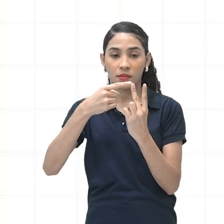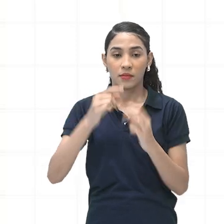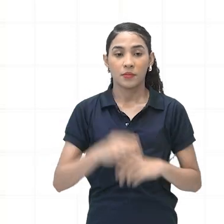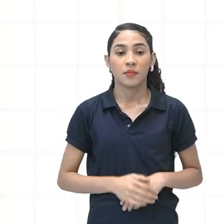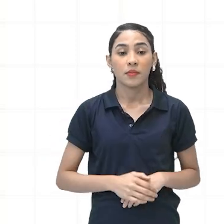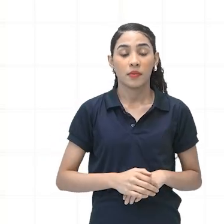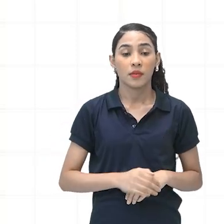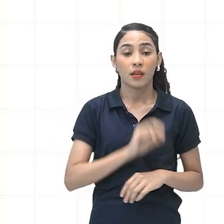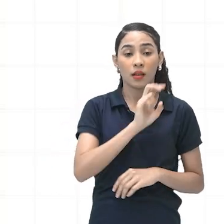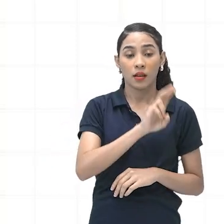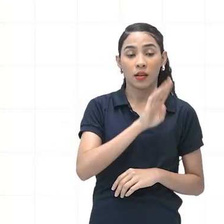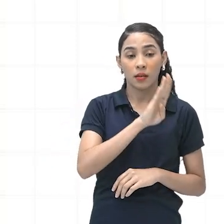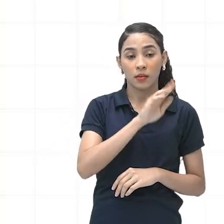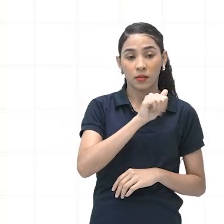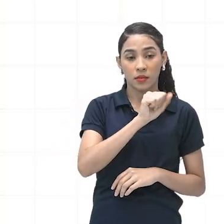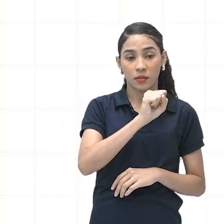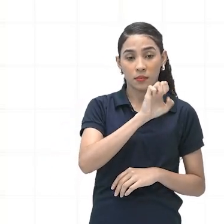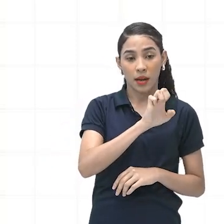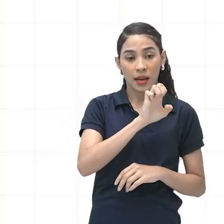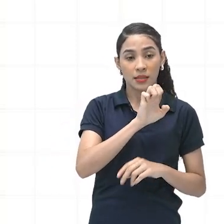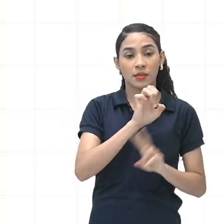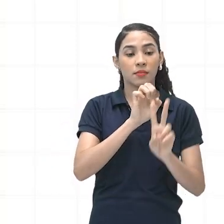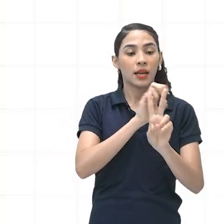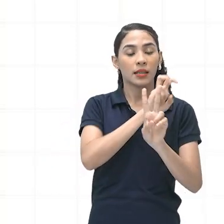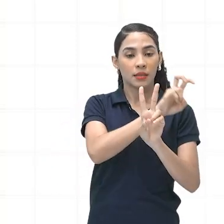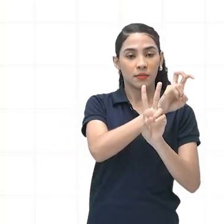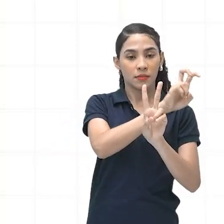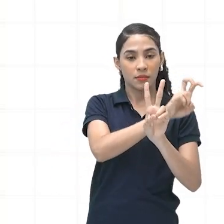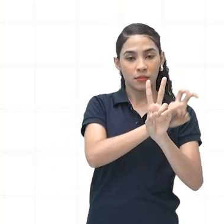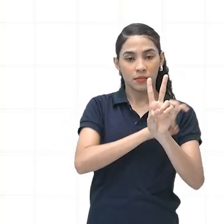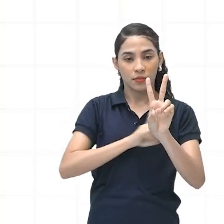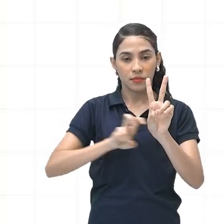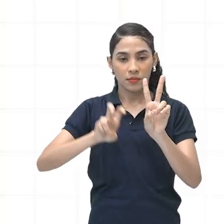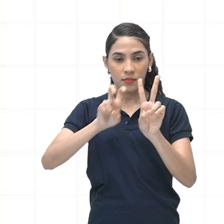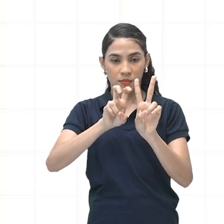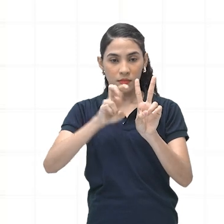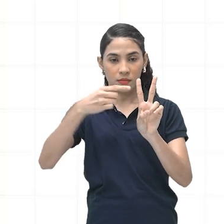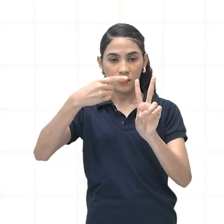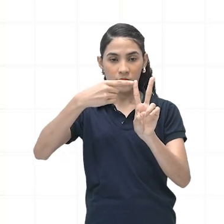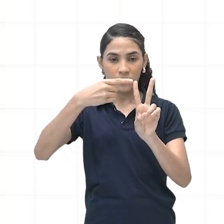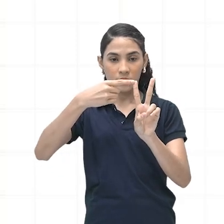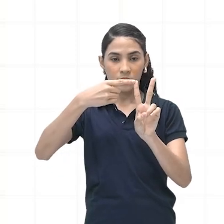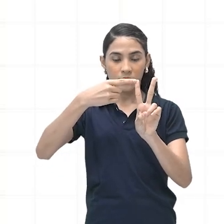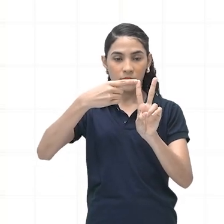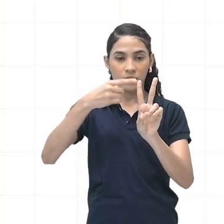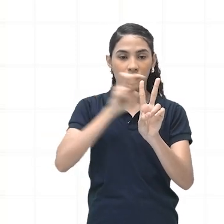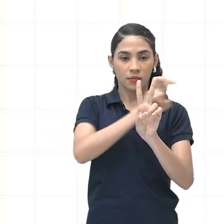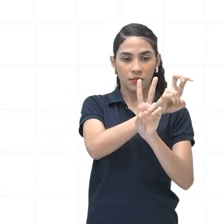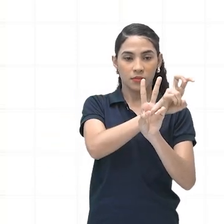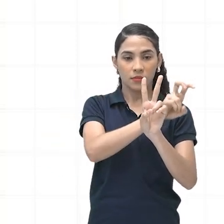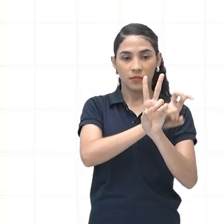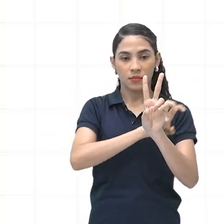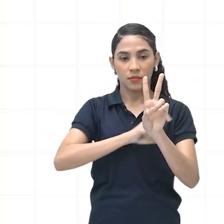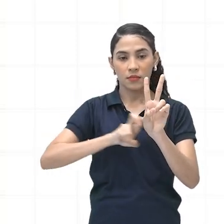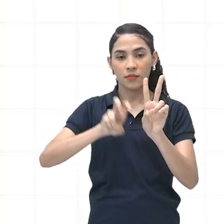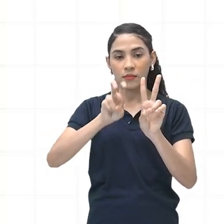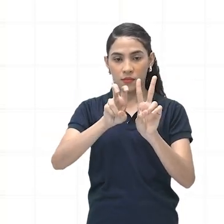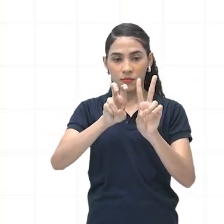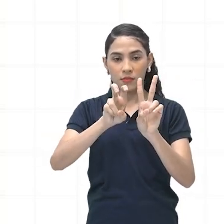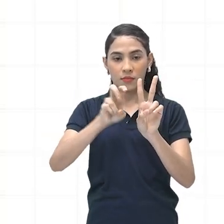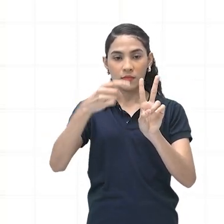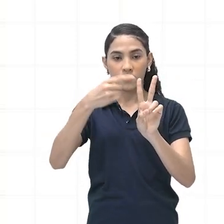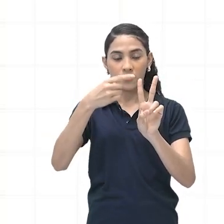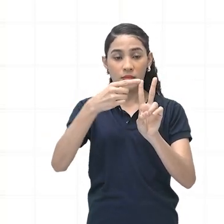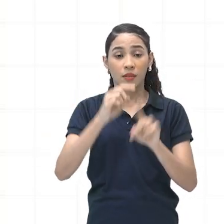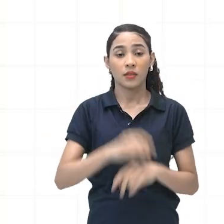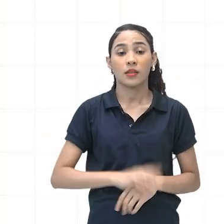A base, ela vira radicando, certo? O denominador,